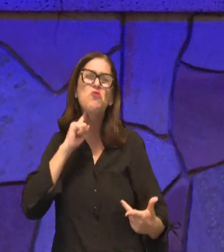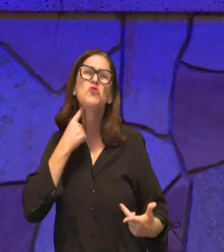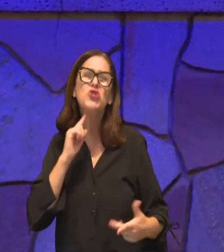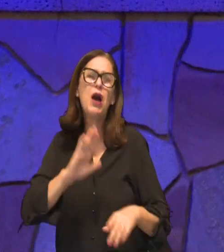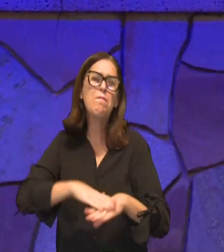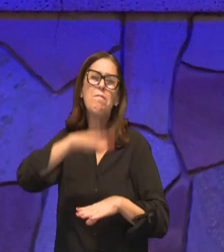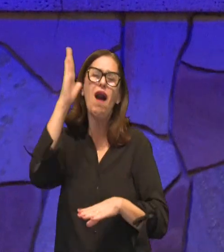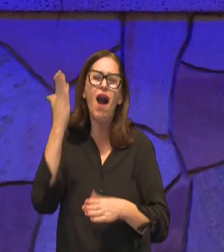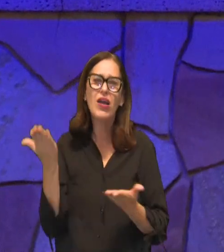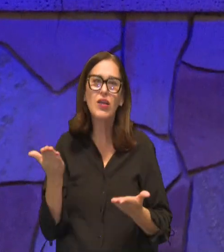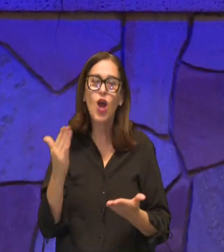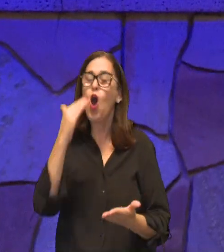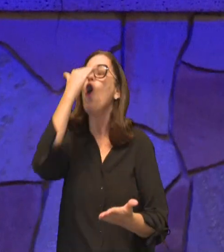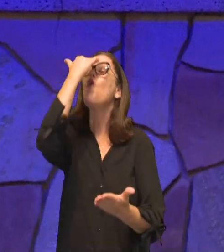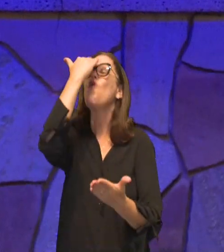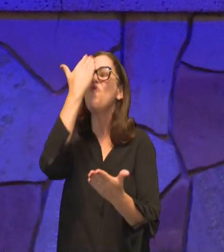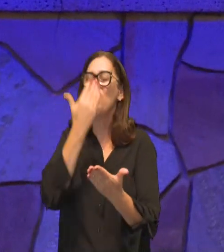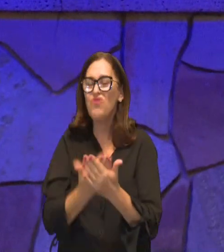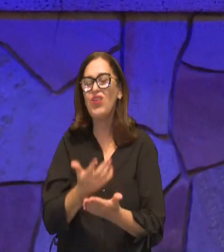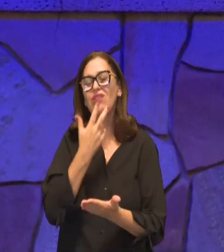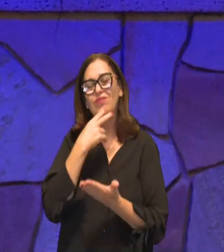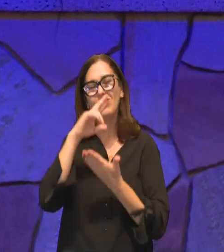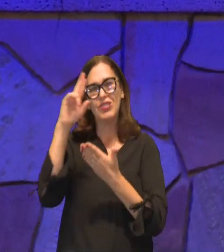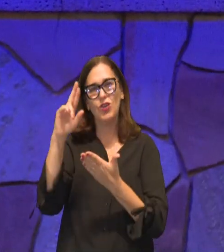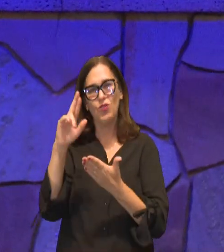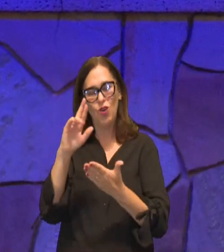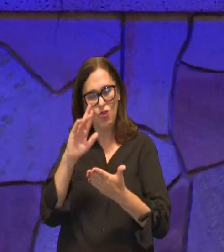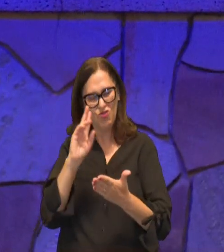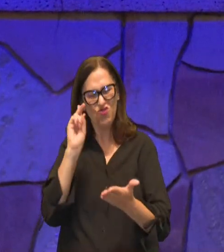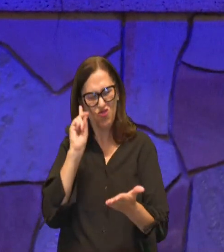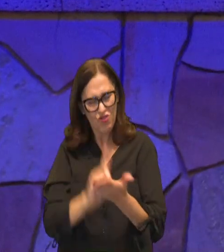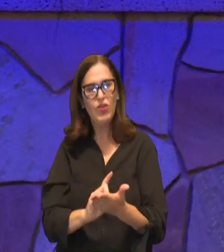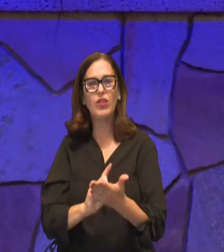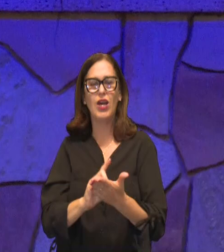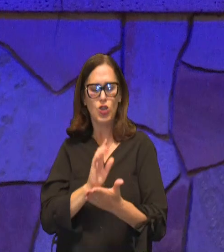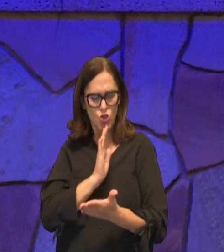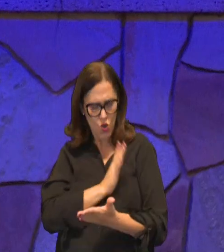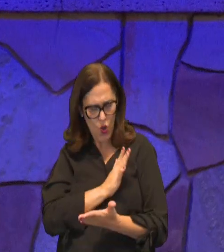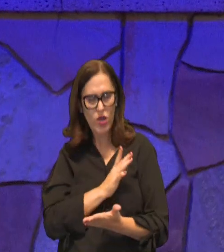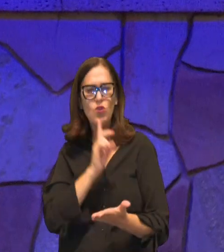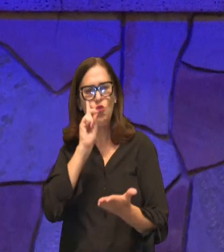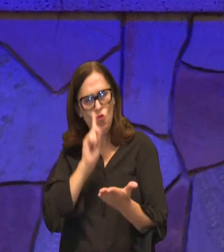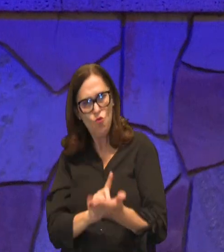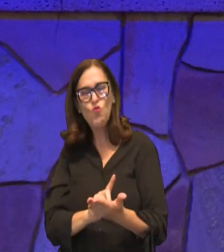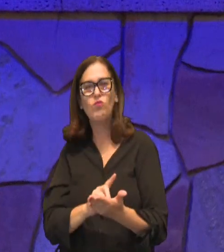ainda. Confie no Senhor de todo o seu coração.